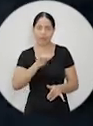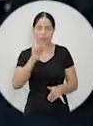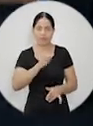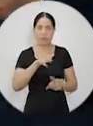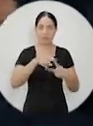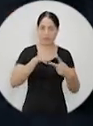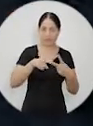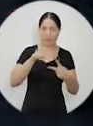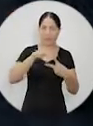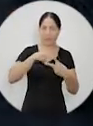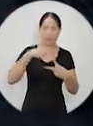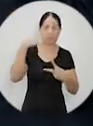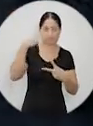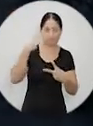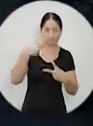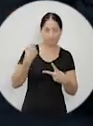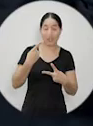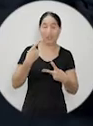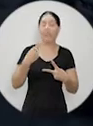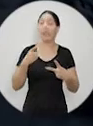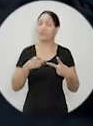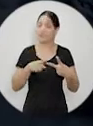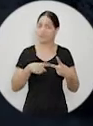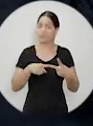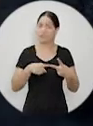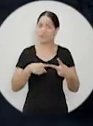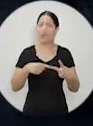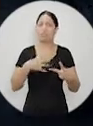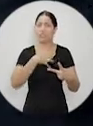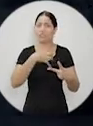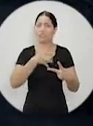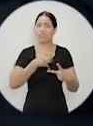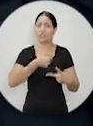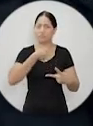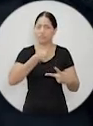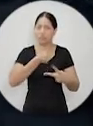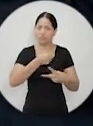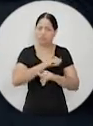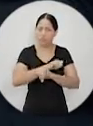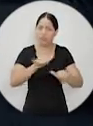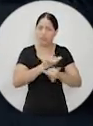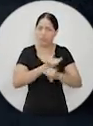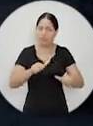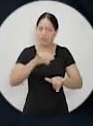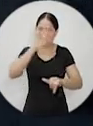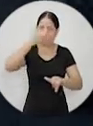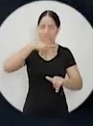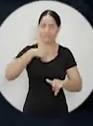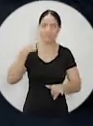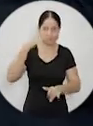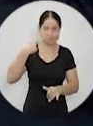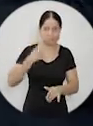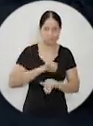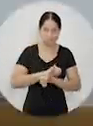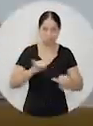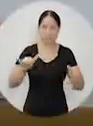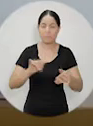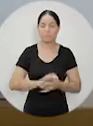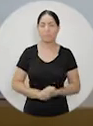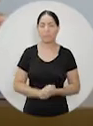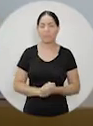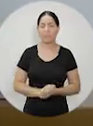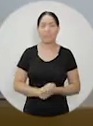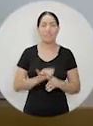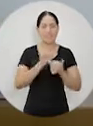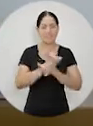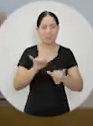amava eram, claro, a advocacia antes de mais nada, mas ele sentia no jornalismo muito da expressão dele como advogado. O senhor